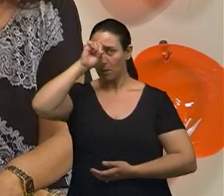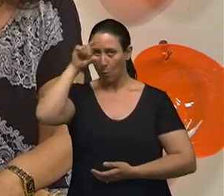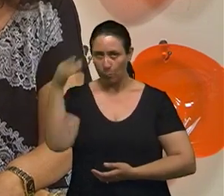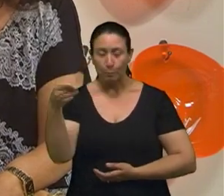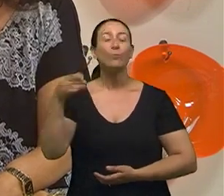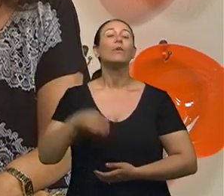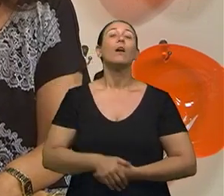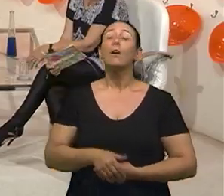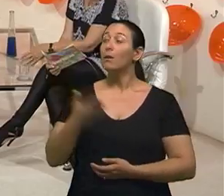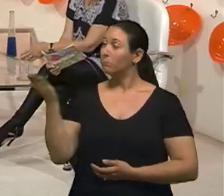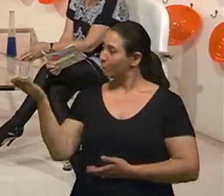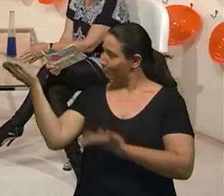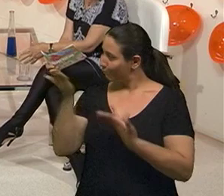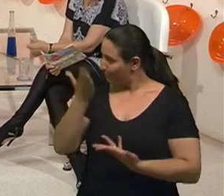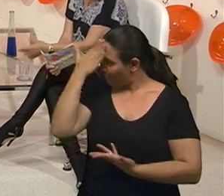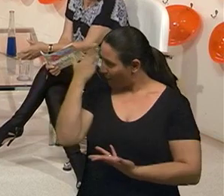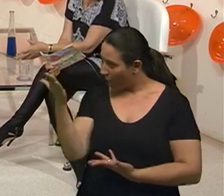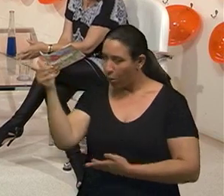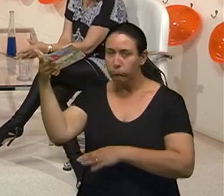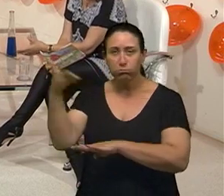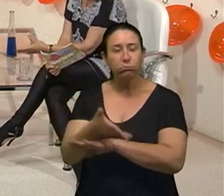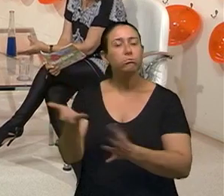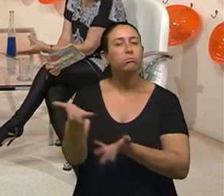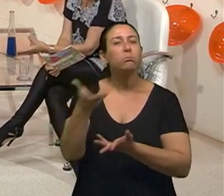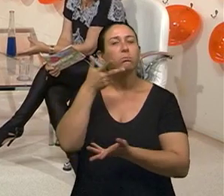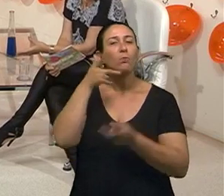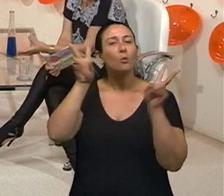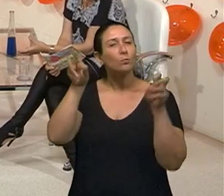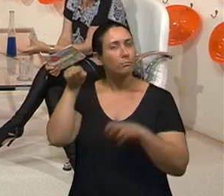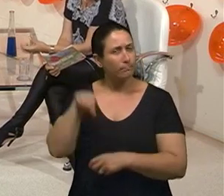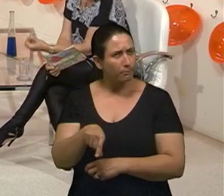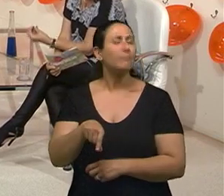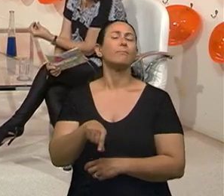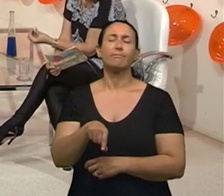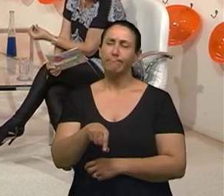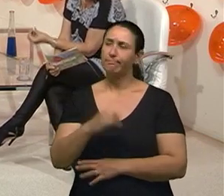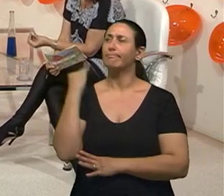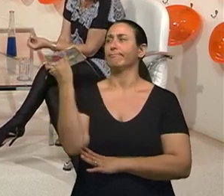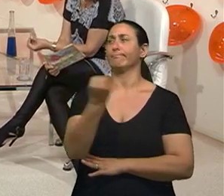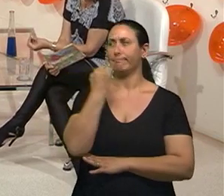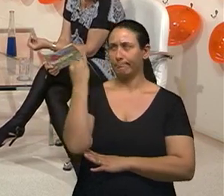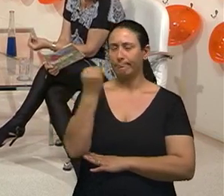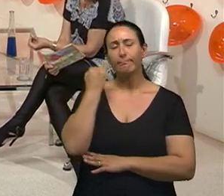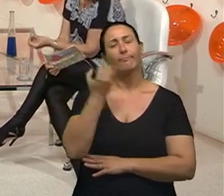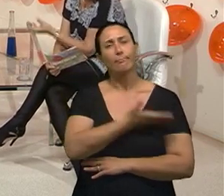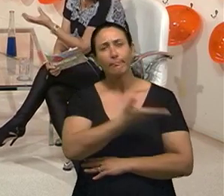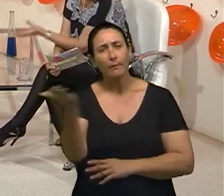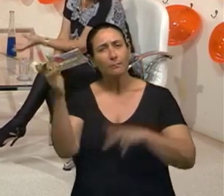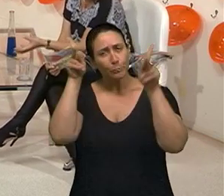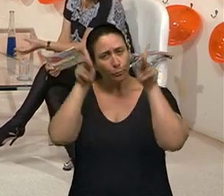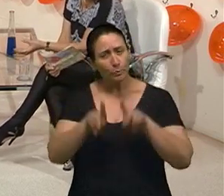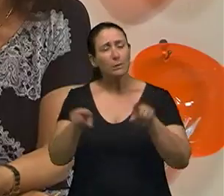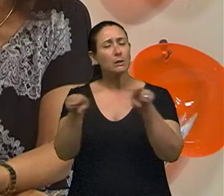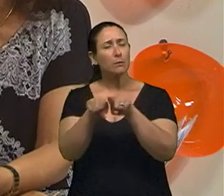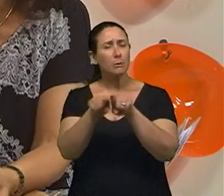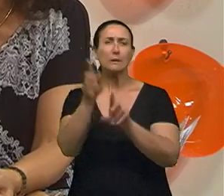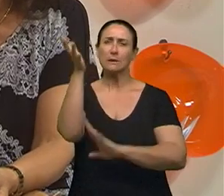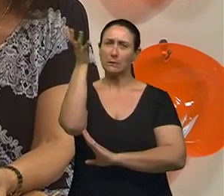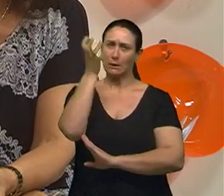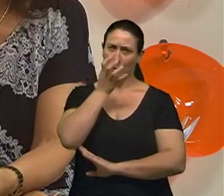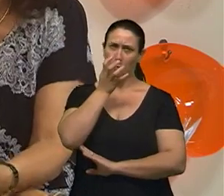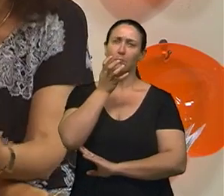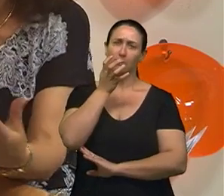é um prazer lhe ter aqui no programa Mais uma vez pra gente falar de um assunto tão importante e tão sério pra